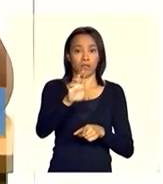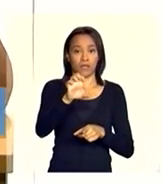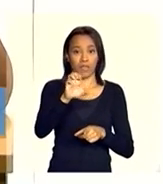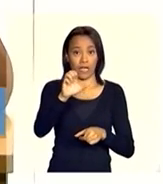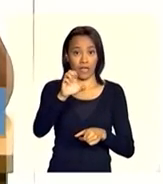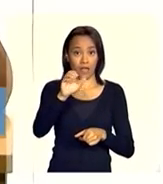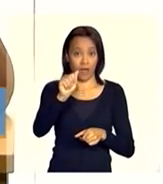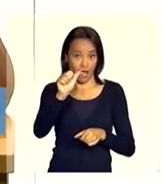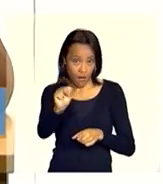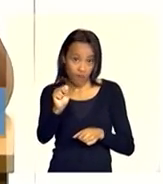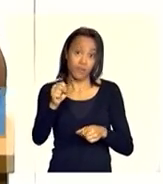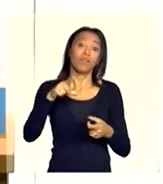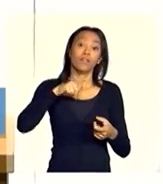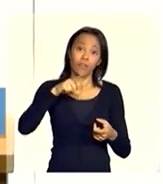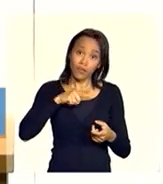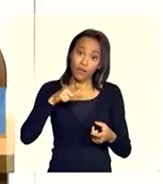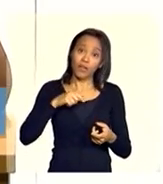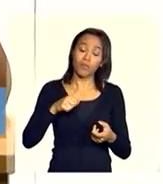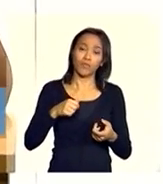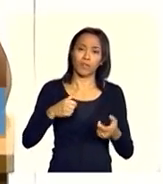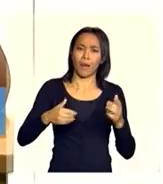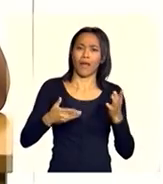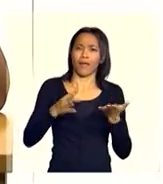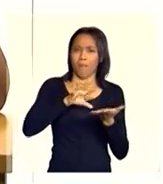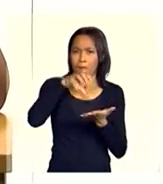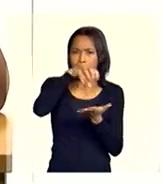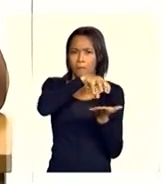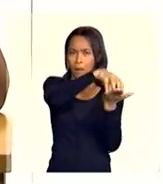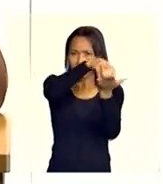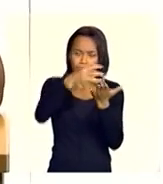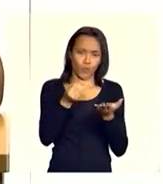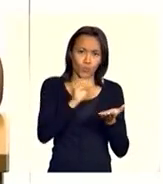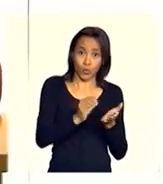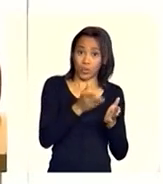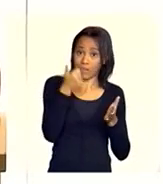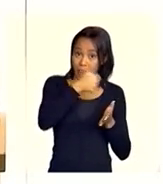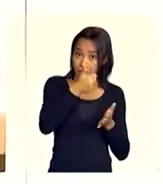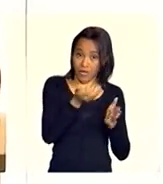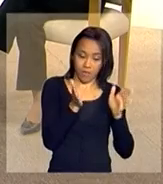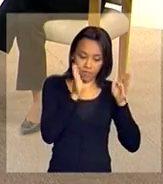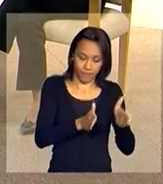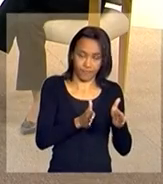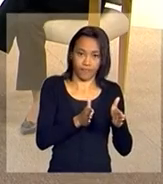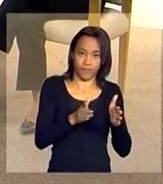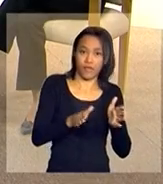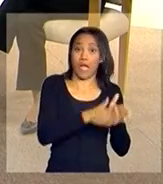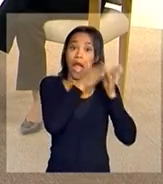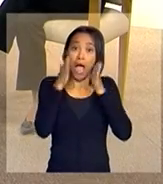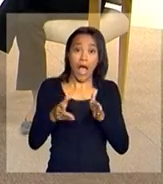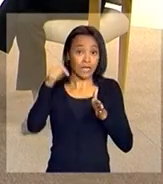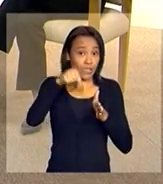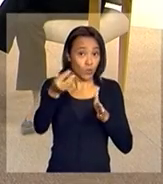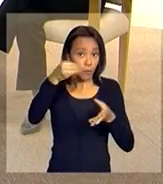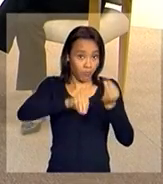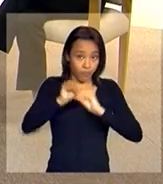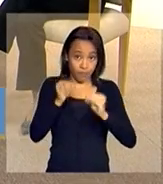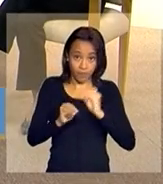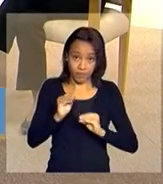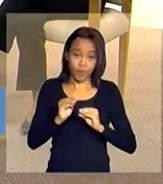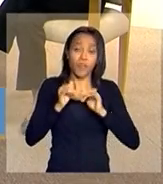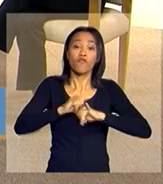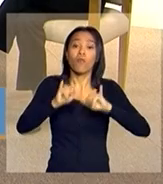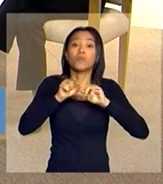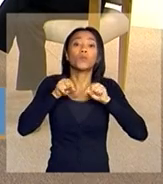também temos creas pop né nessa primeira aba de identificação que de unidade pública a segunda aba seria de